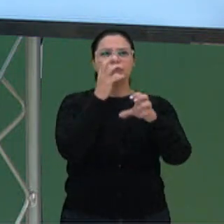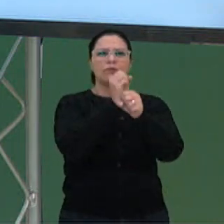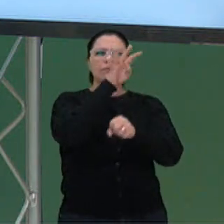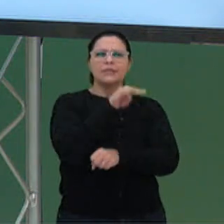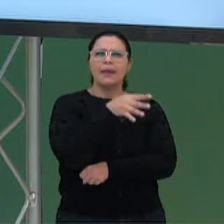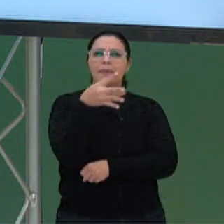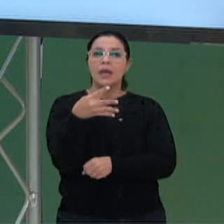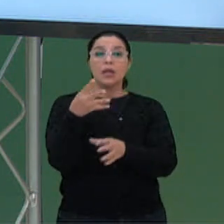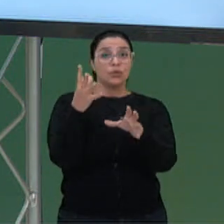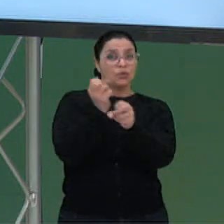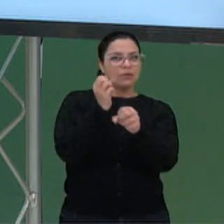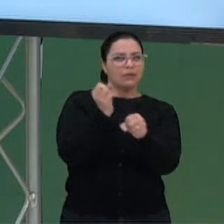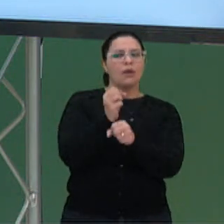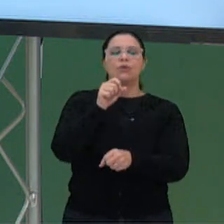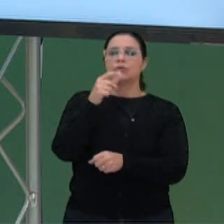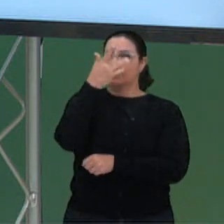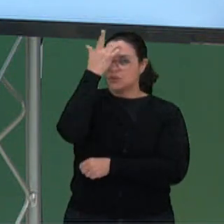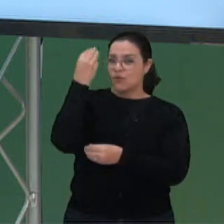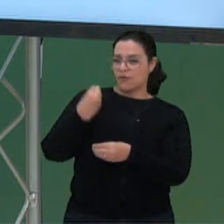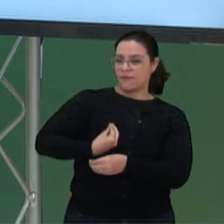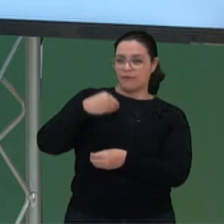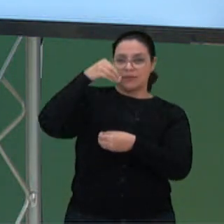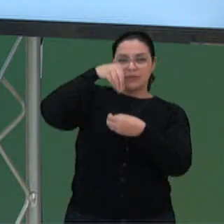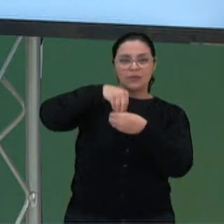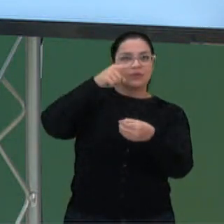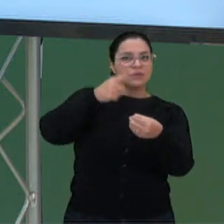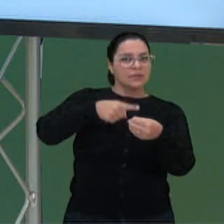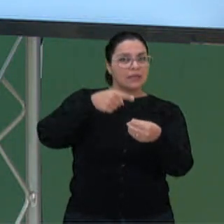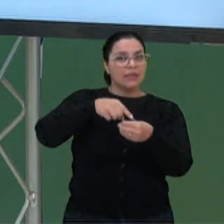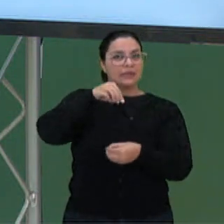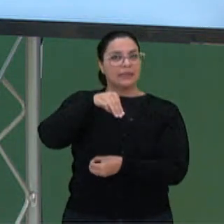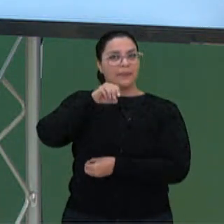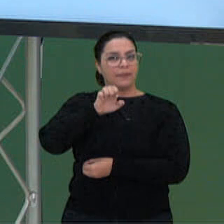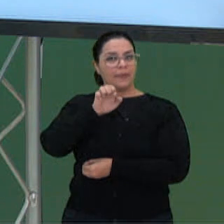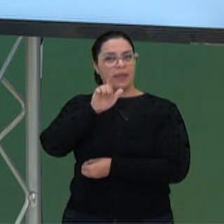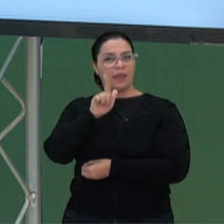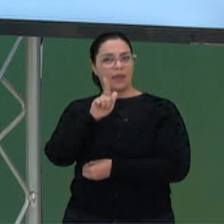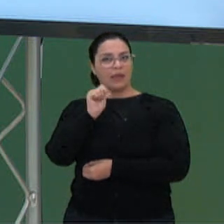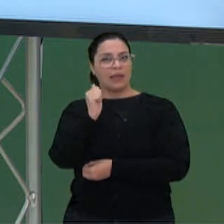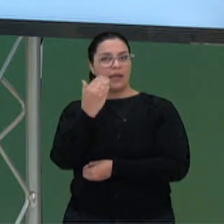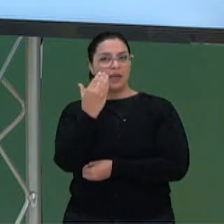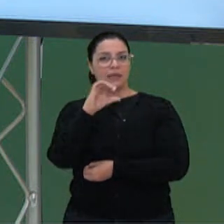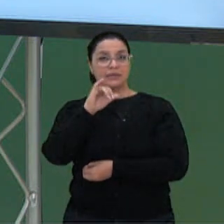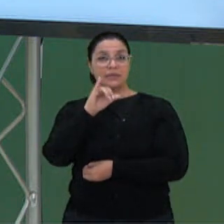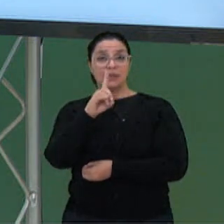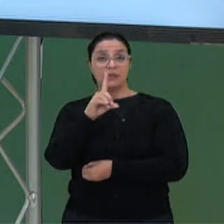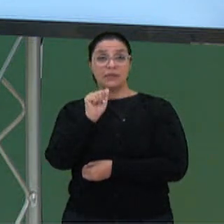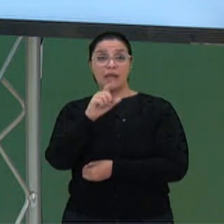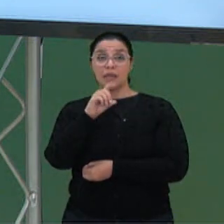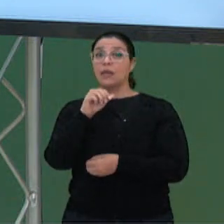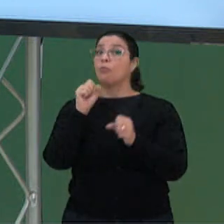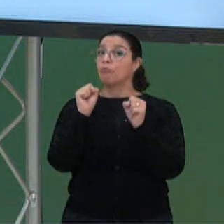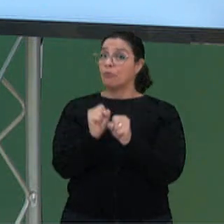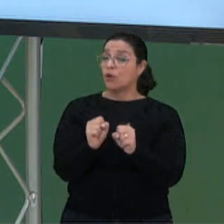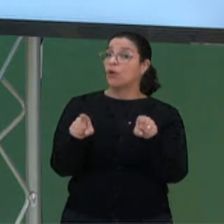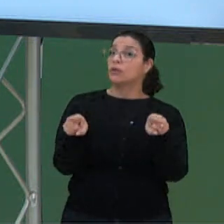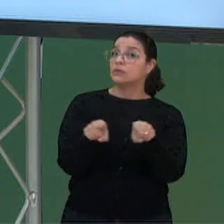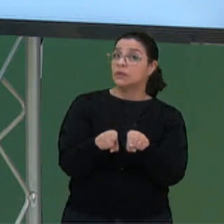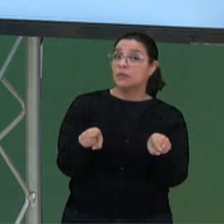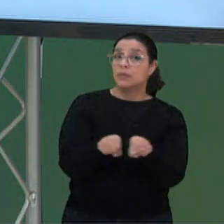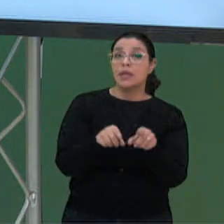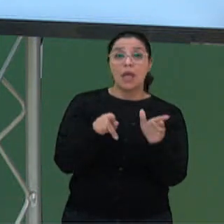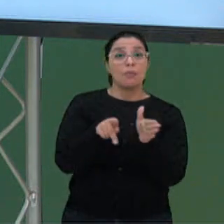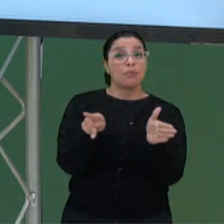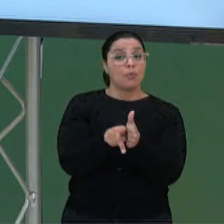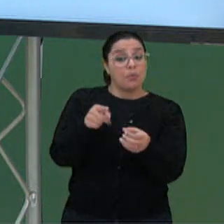classificadas como megacidades. Lembrando que uma megacidade pode ser também uma